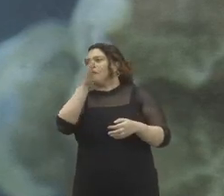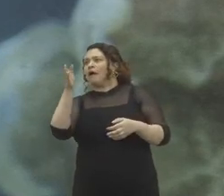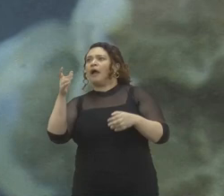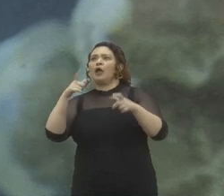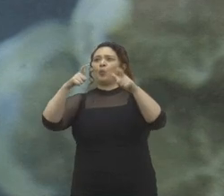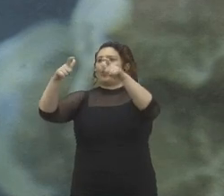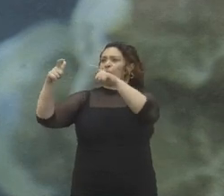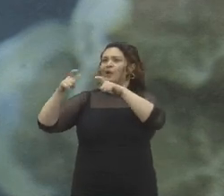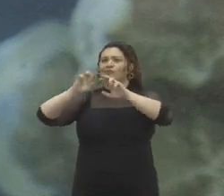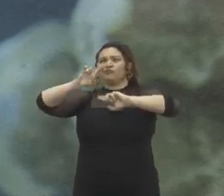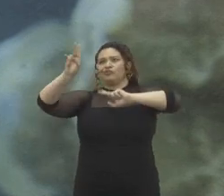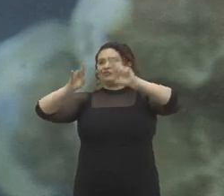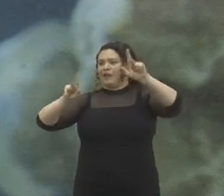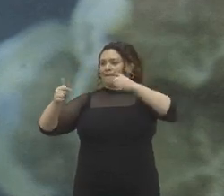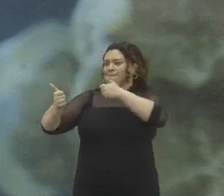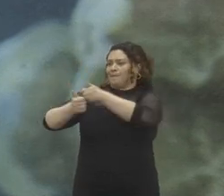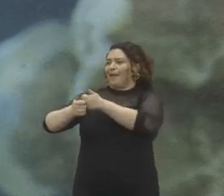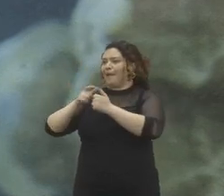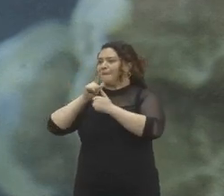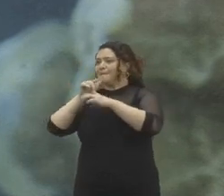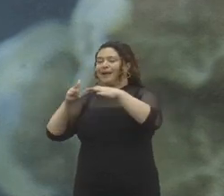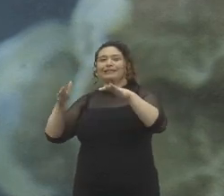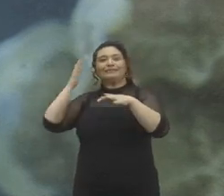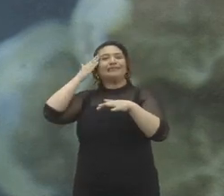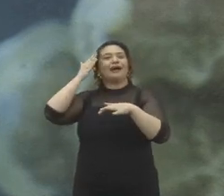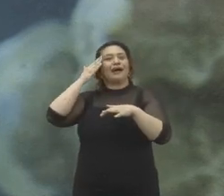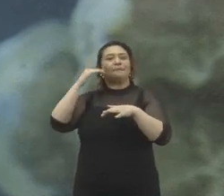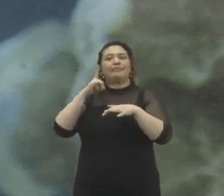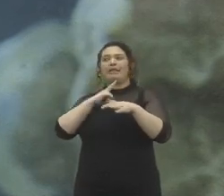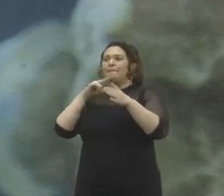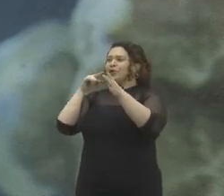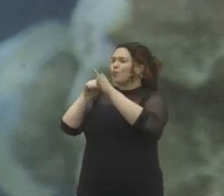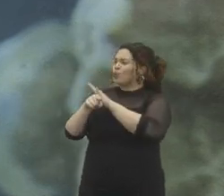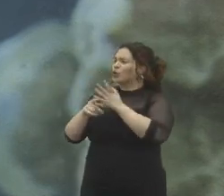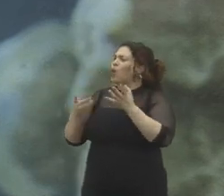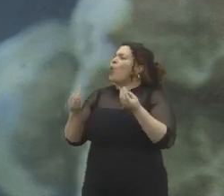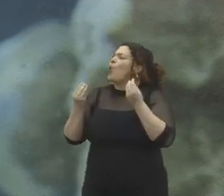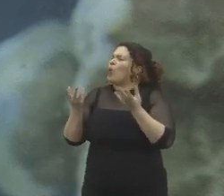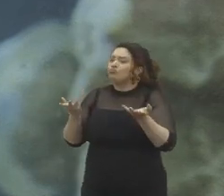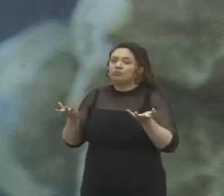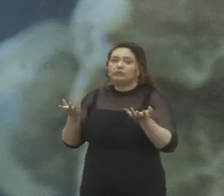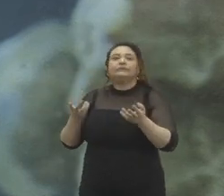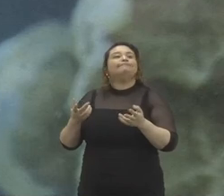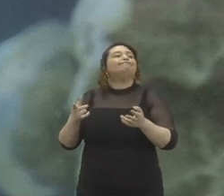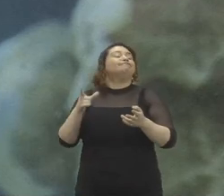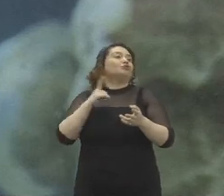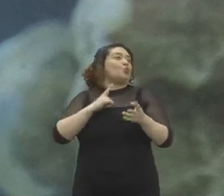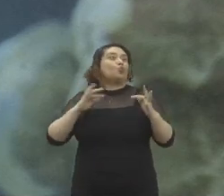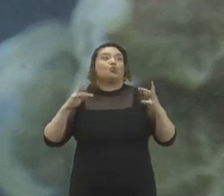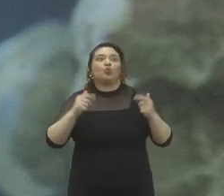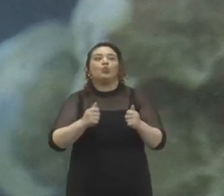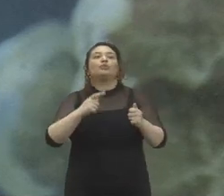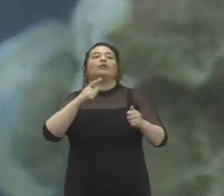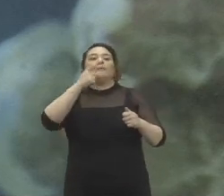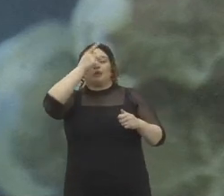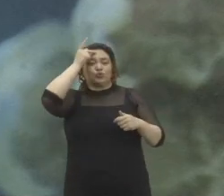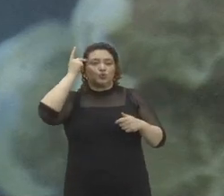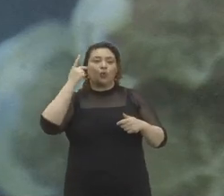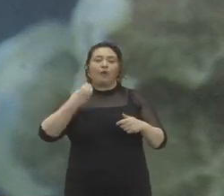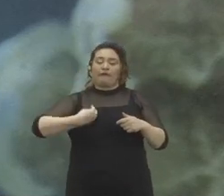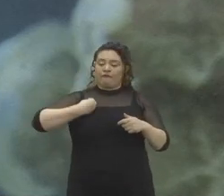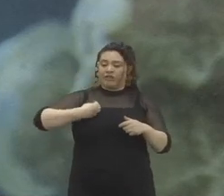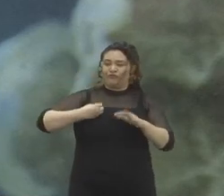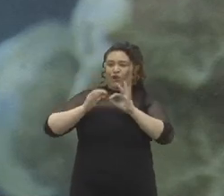conversa com gente que vive a beira mar sabe que você pergunta e não só a Beiramar né Qualquer pessoa que vive viva longe do